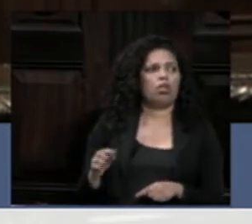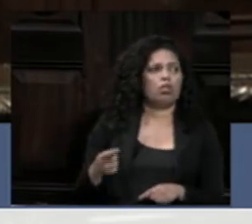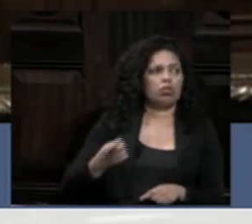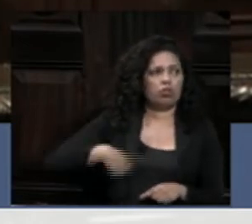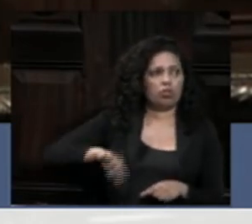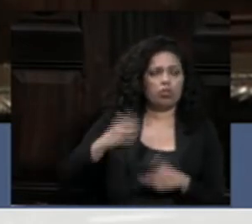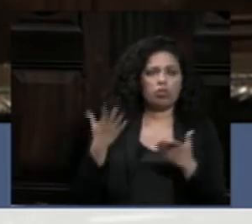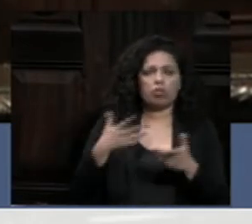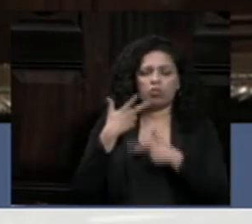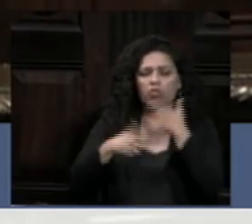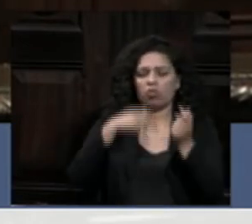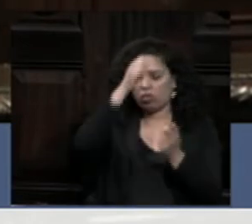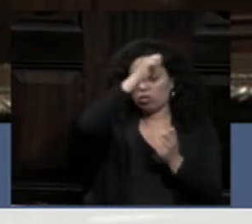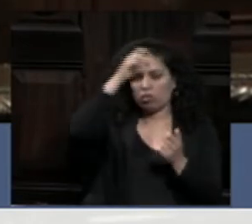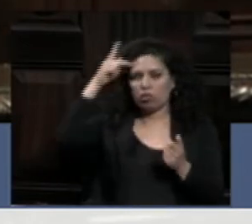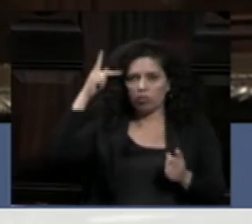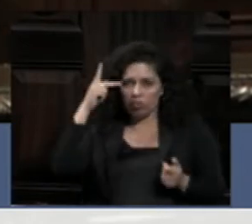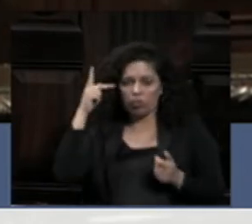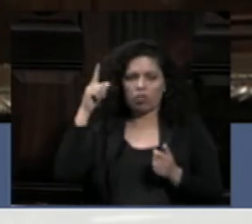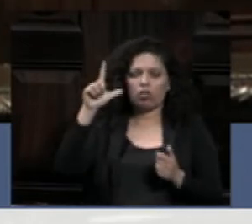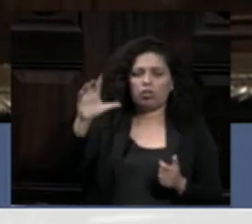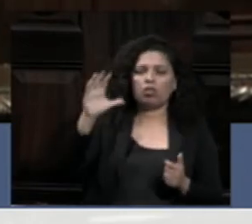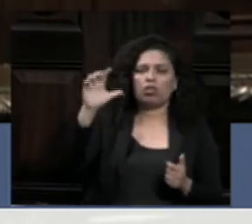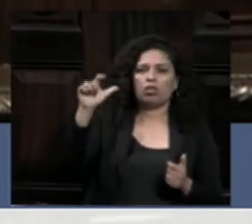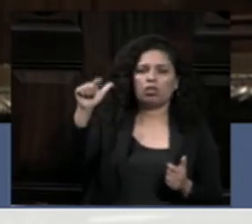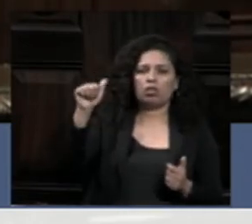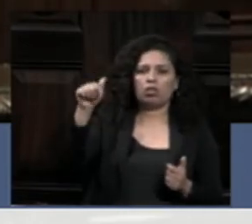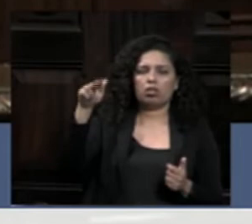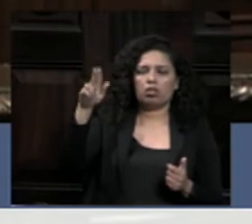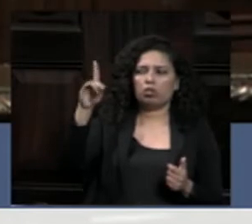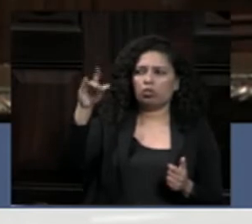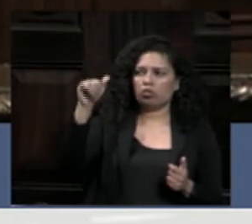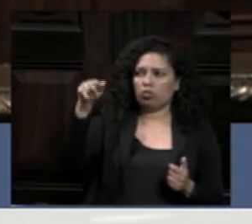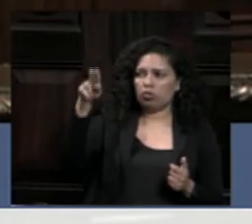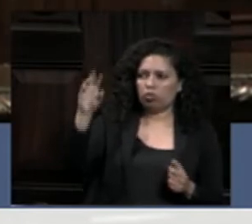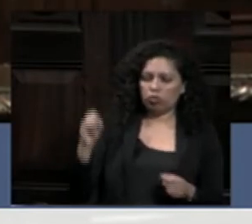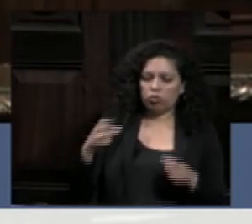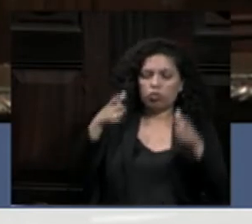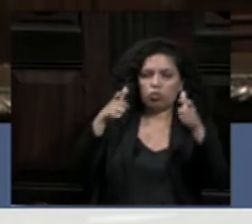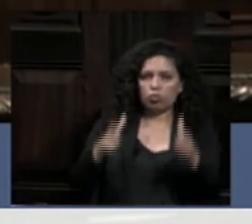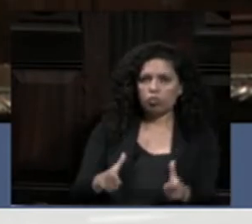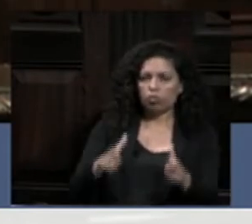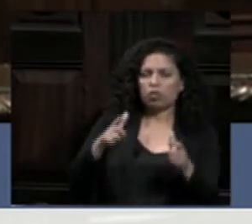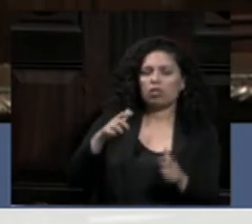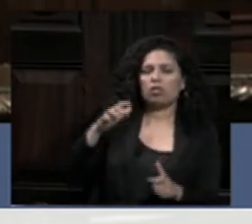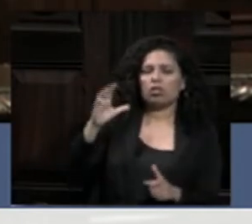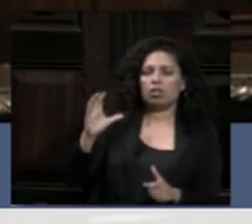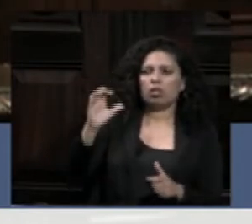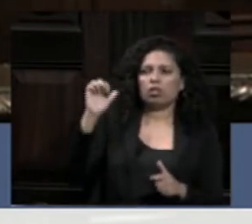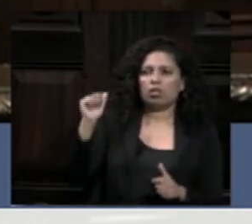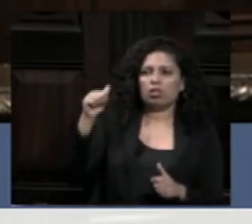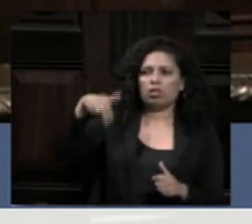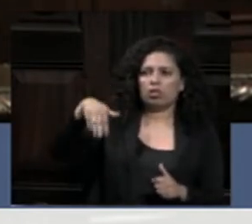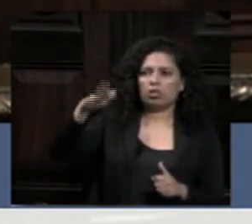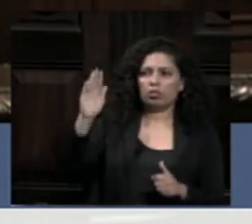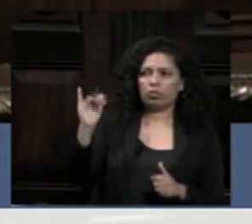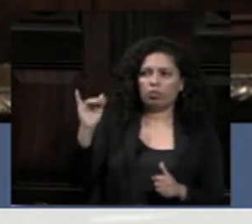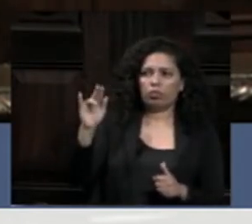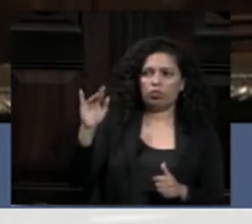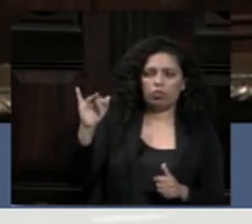prefeito Aguinaldinho de Cambuci. O prefeito de Cambuci, ele destoa dos demais. Além de ser um dos poucos que